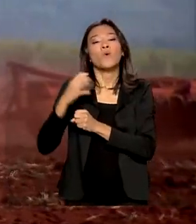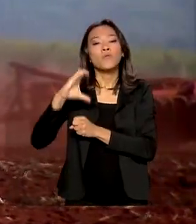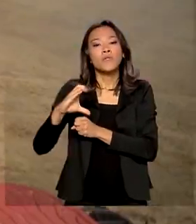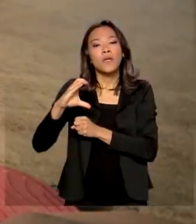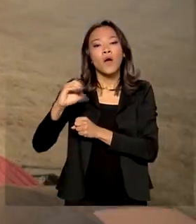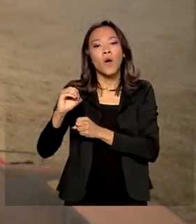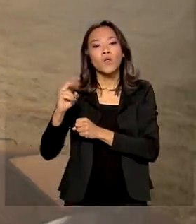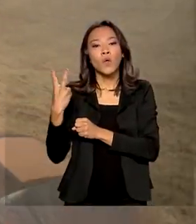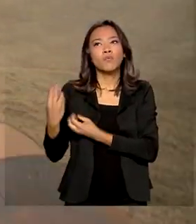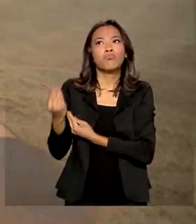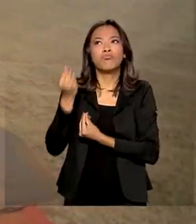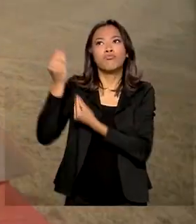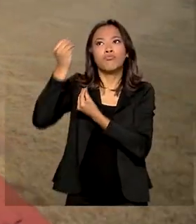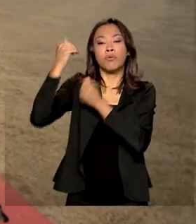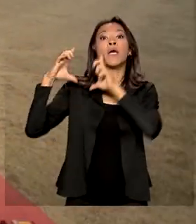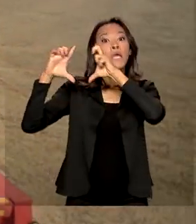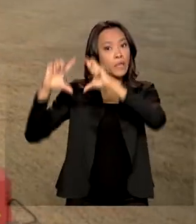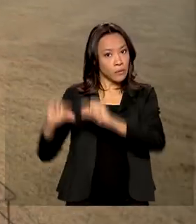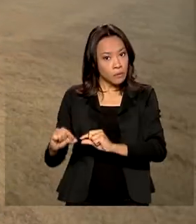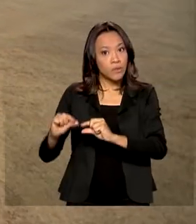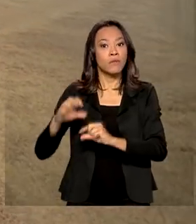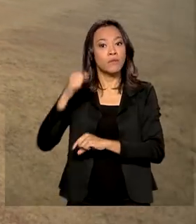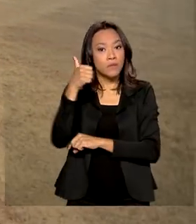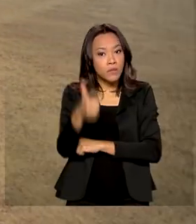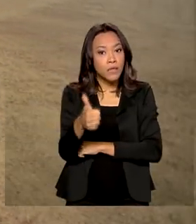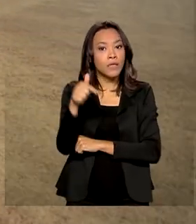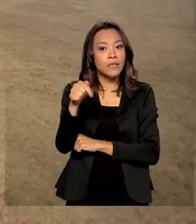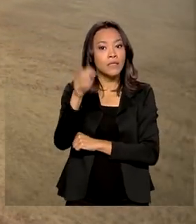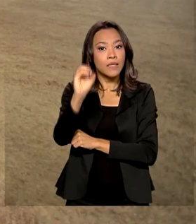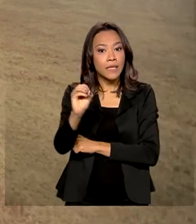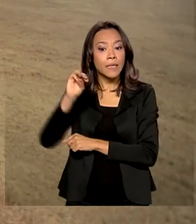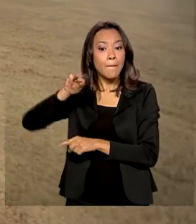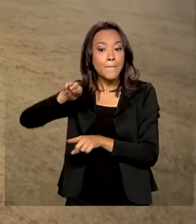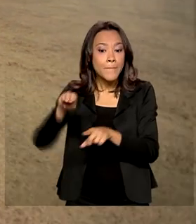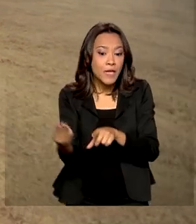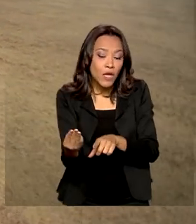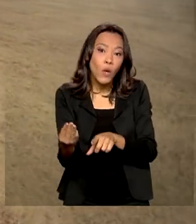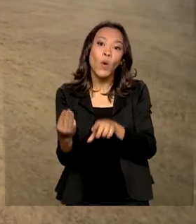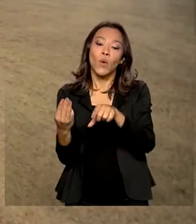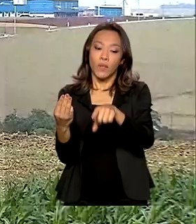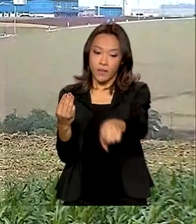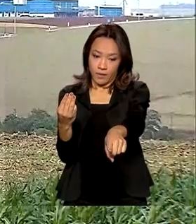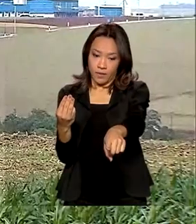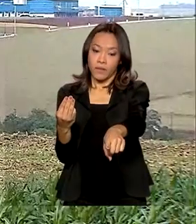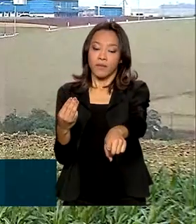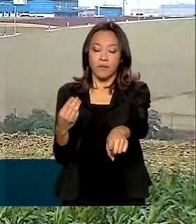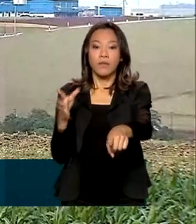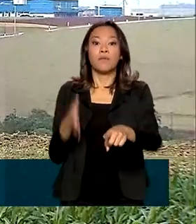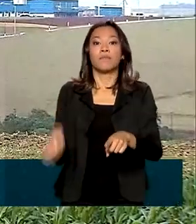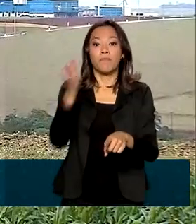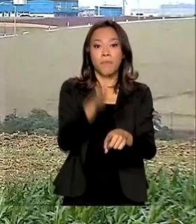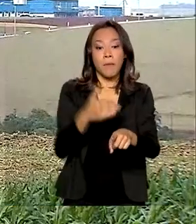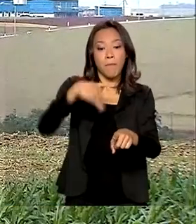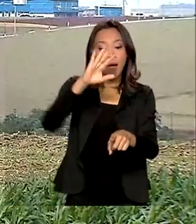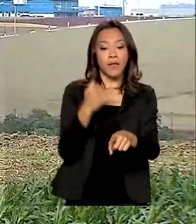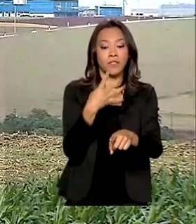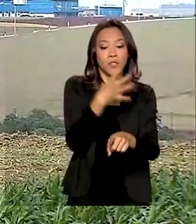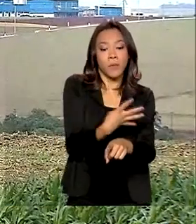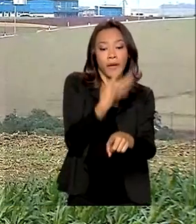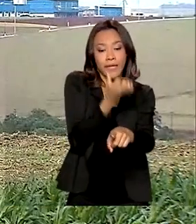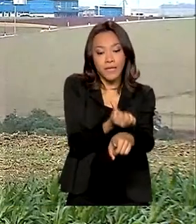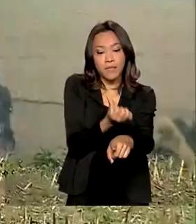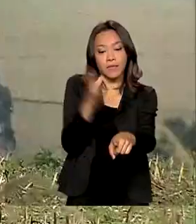brasileira diminuíram em 170 milhões de toneladas de dióxido de carbono, mais de 46%